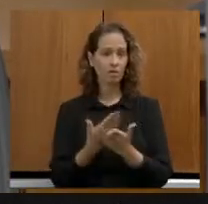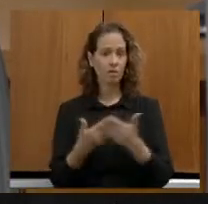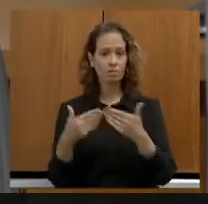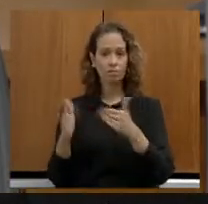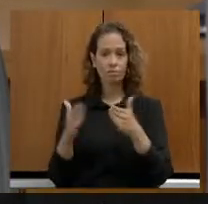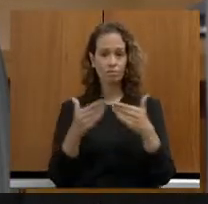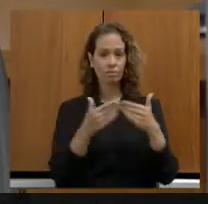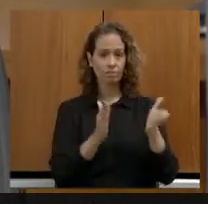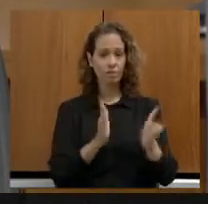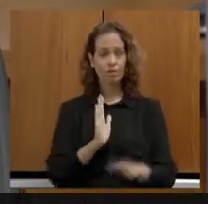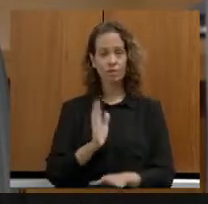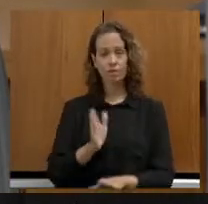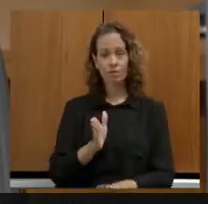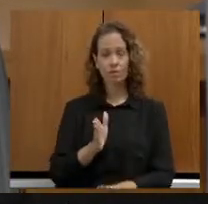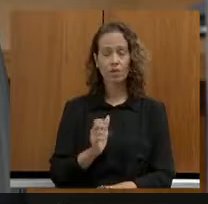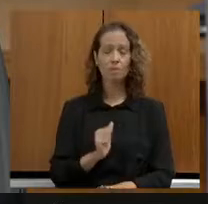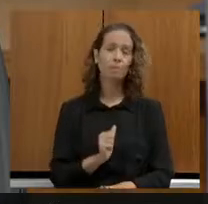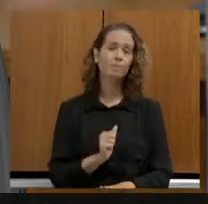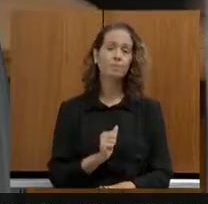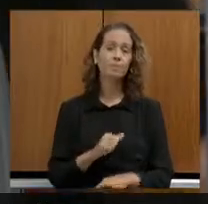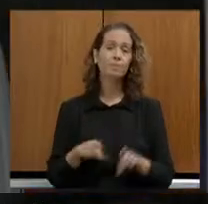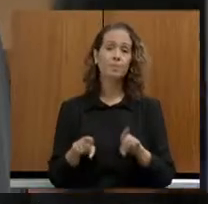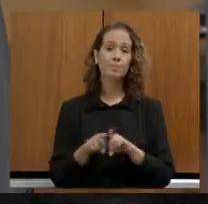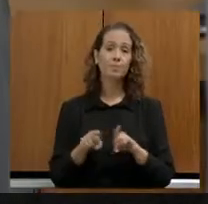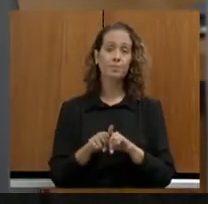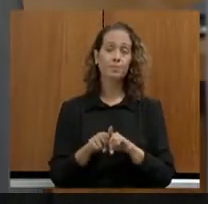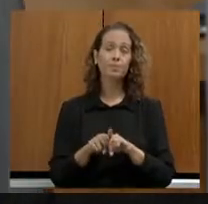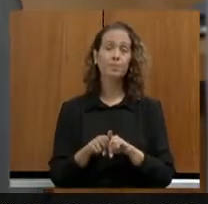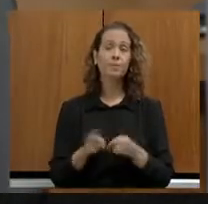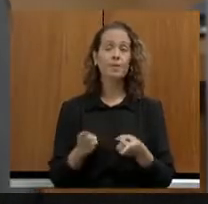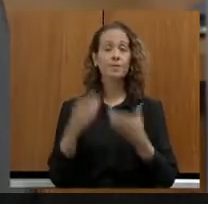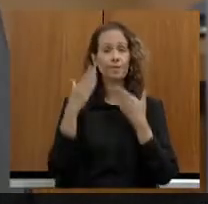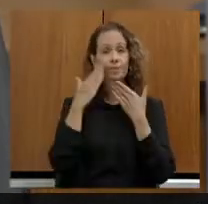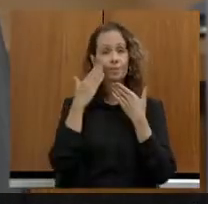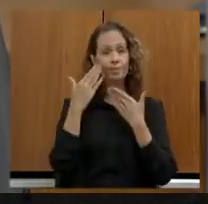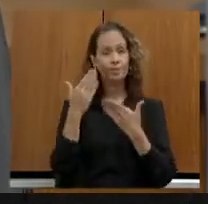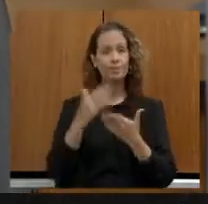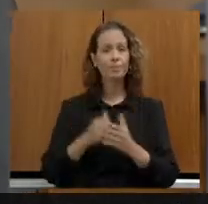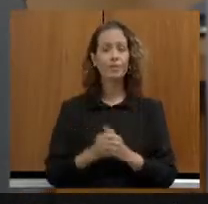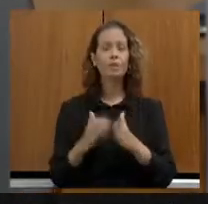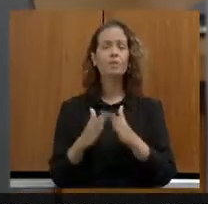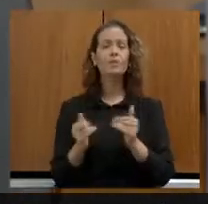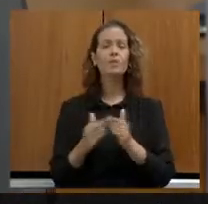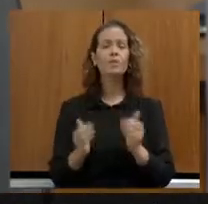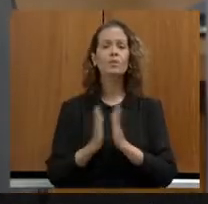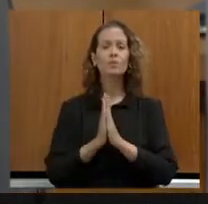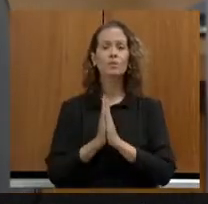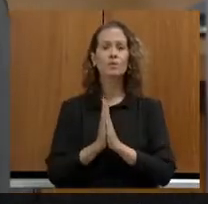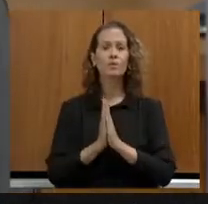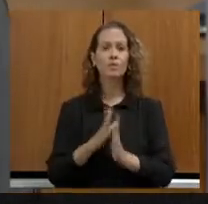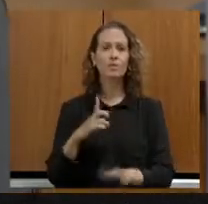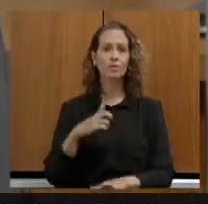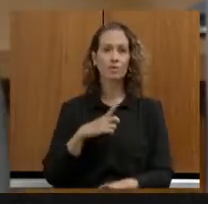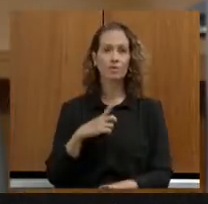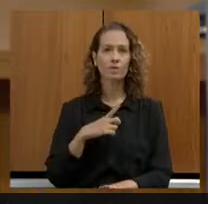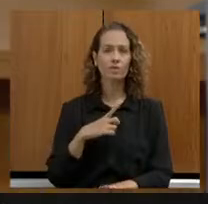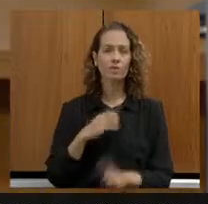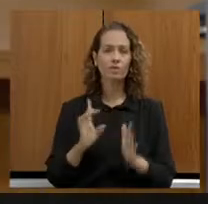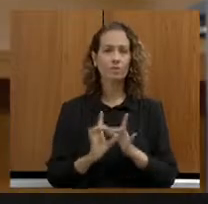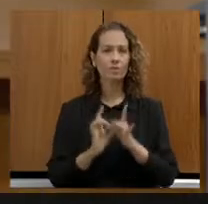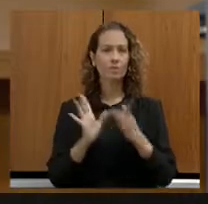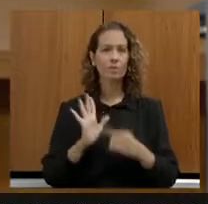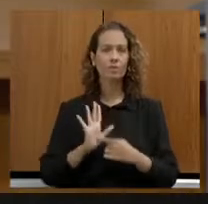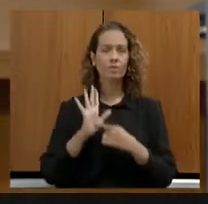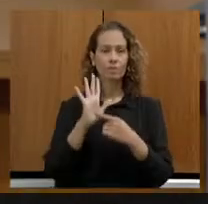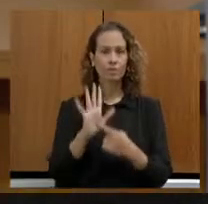foram reabertos na sua totalidade né recentemente eu queria Então pedir a gentileza de que houvesse à disposição da minha